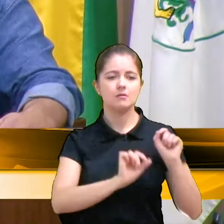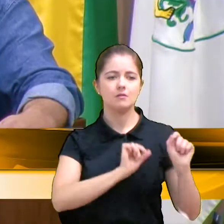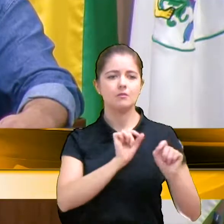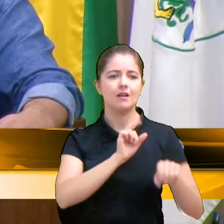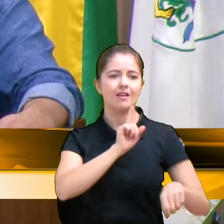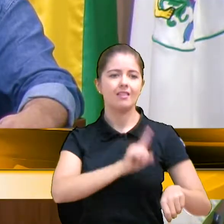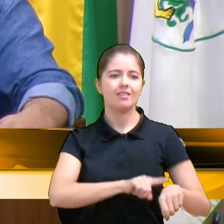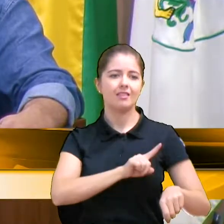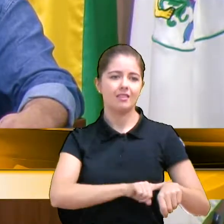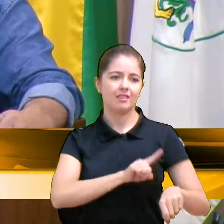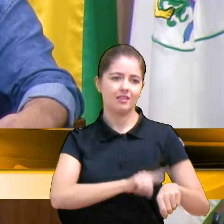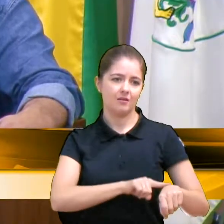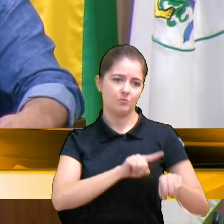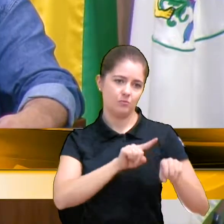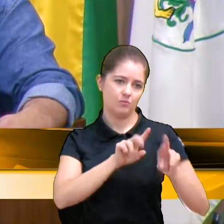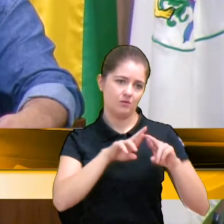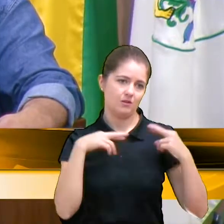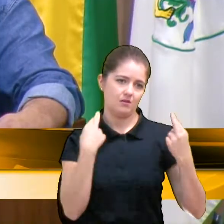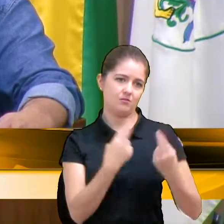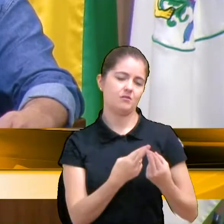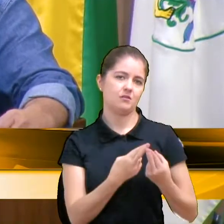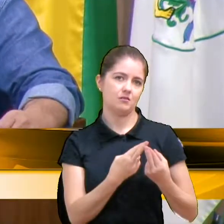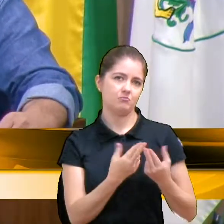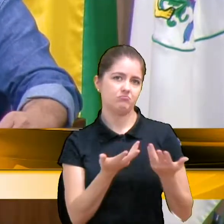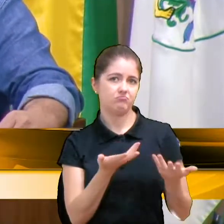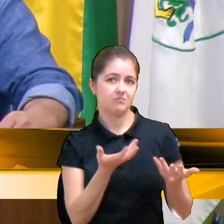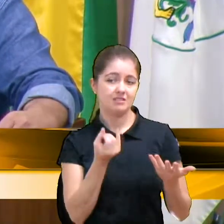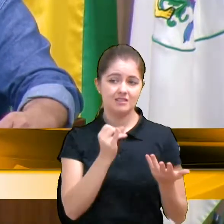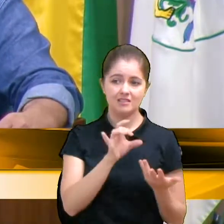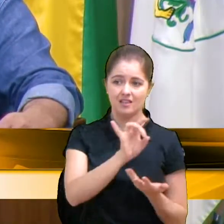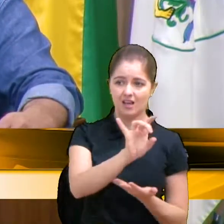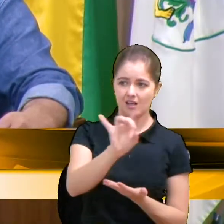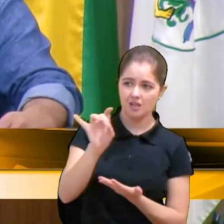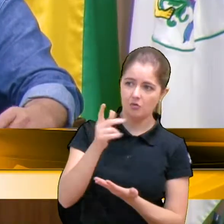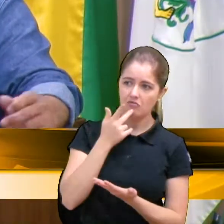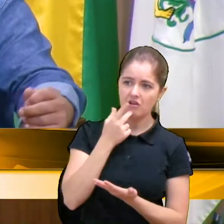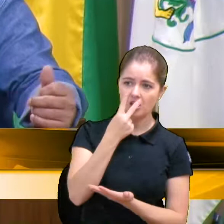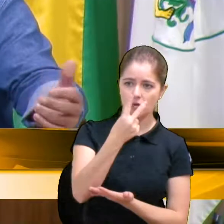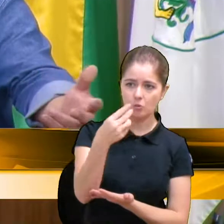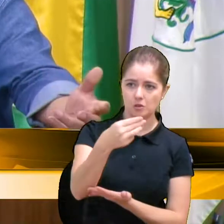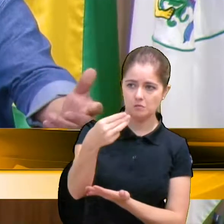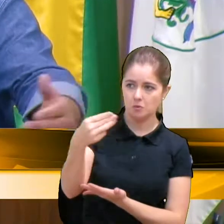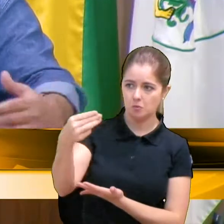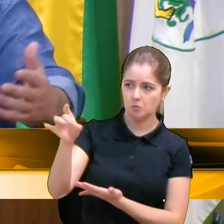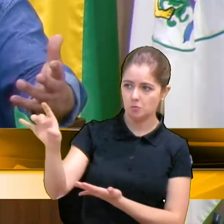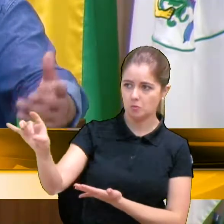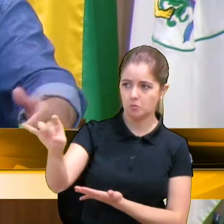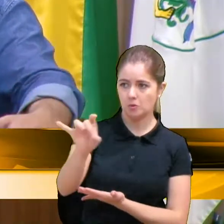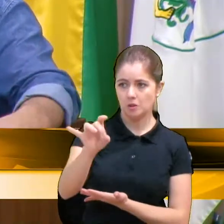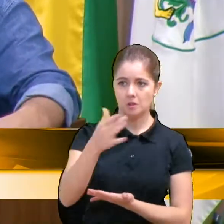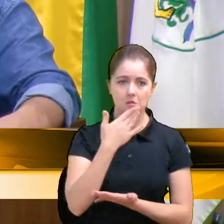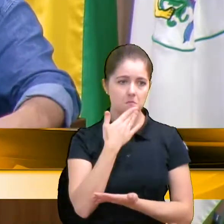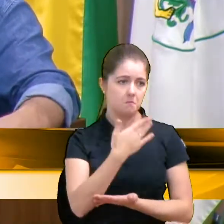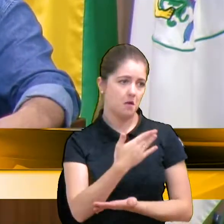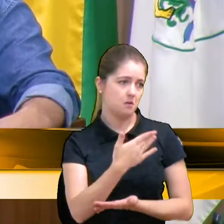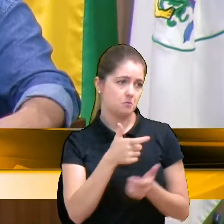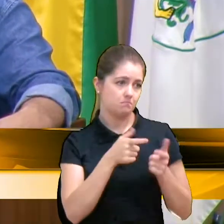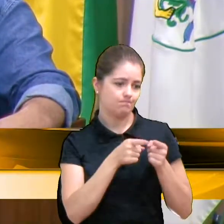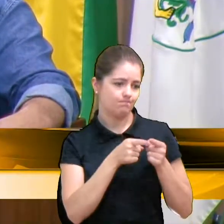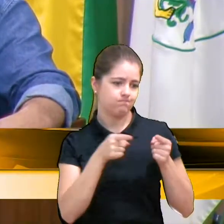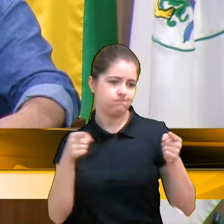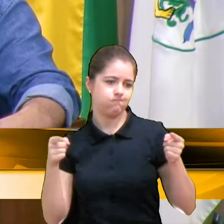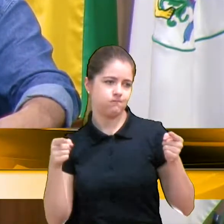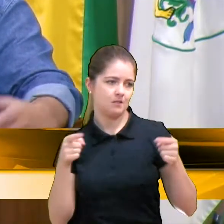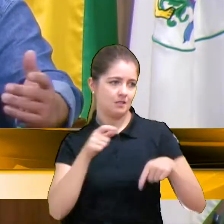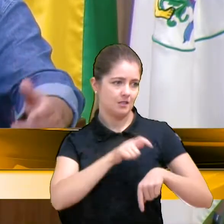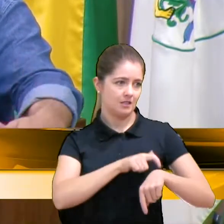tempo necessário para essa agenda. Olha, se cada um de nós falar uns 2 minutos, solicitava, de repente, um tempo até maior. Mas nós